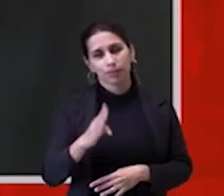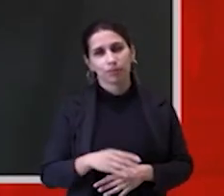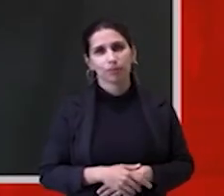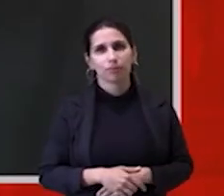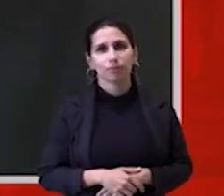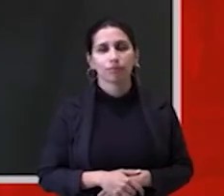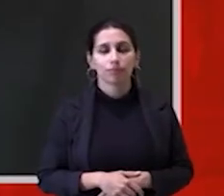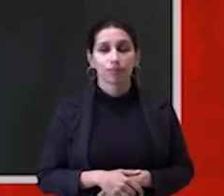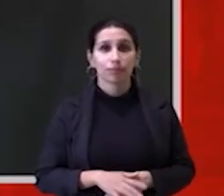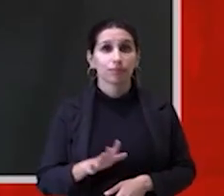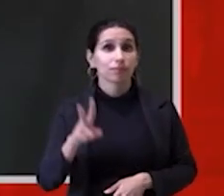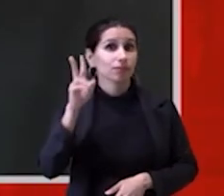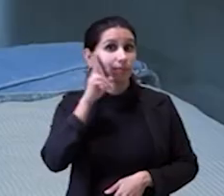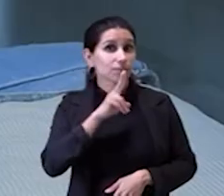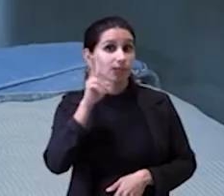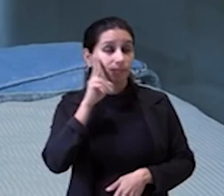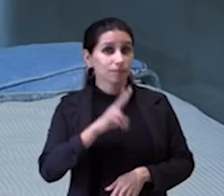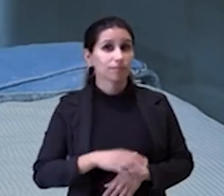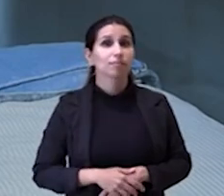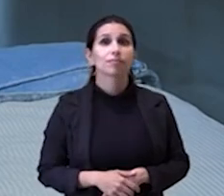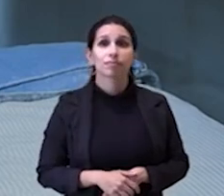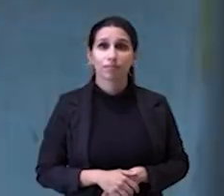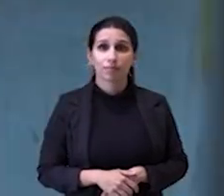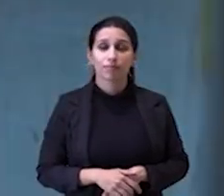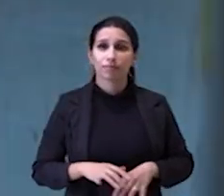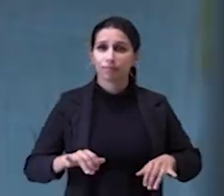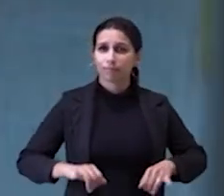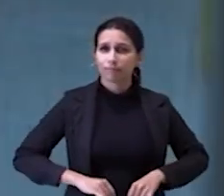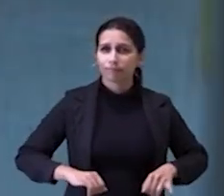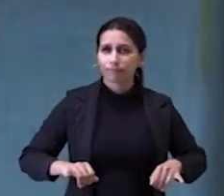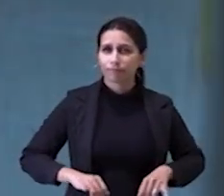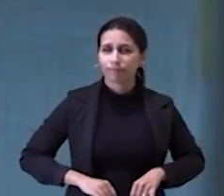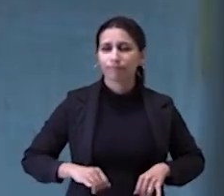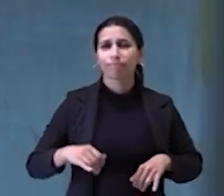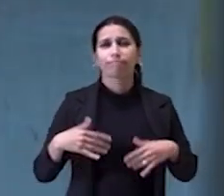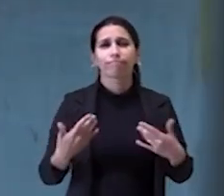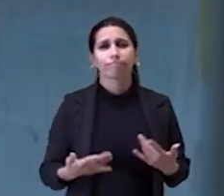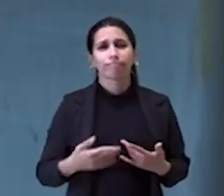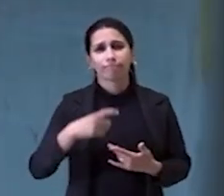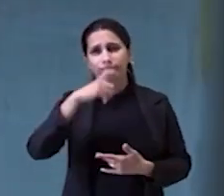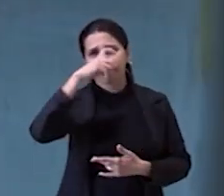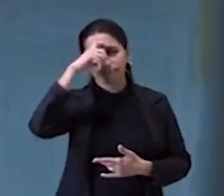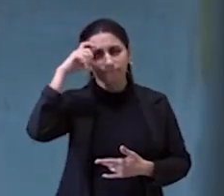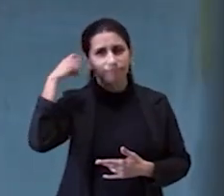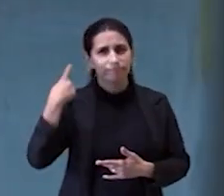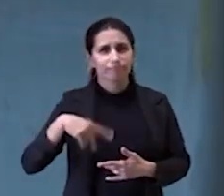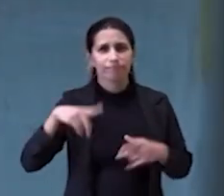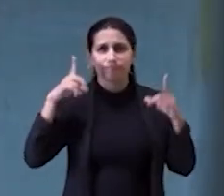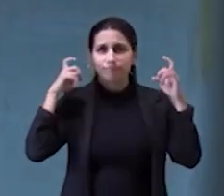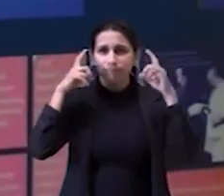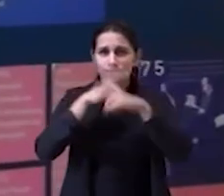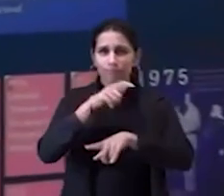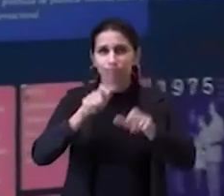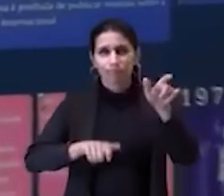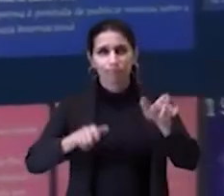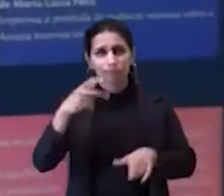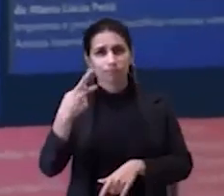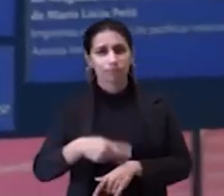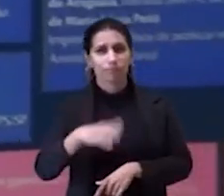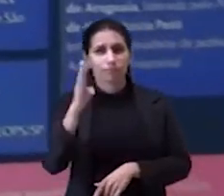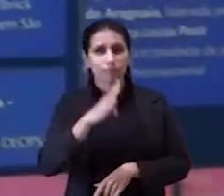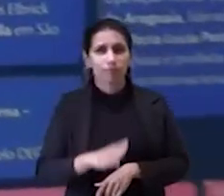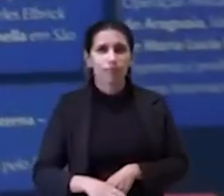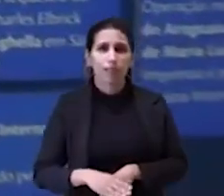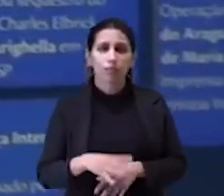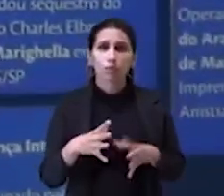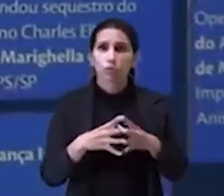relembrar com sofrimento a resistência as torturas o desaparecimento dos brasileiros com uma memória de